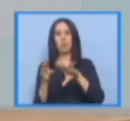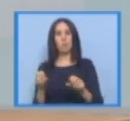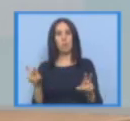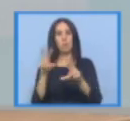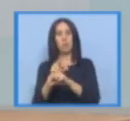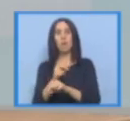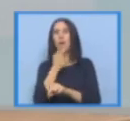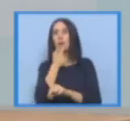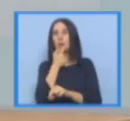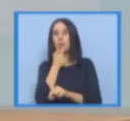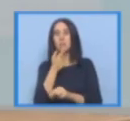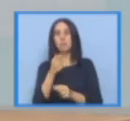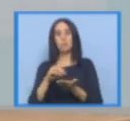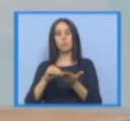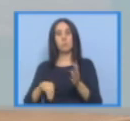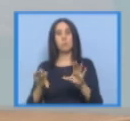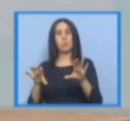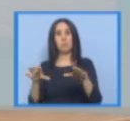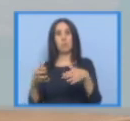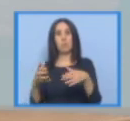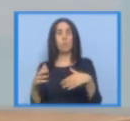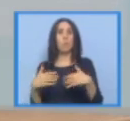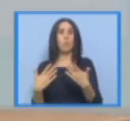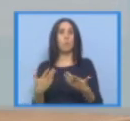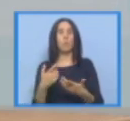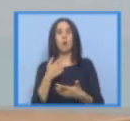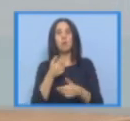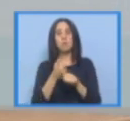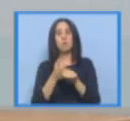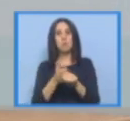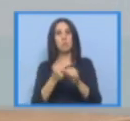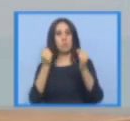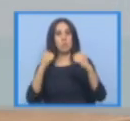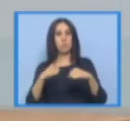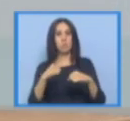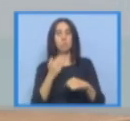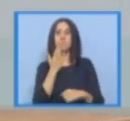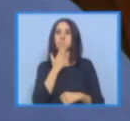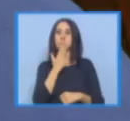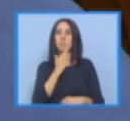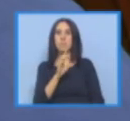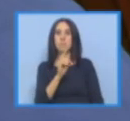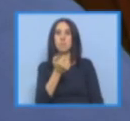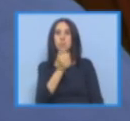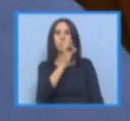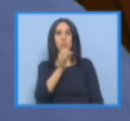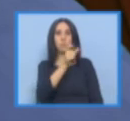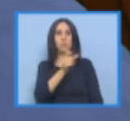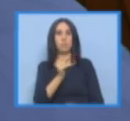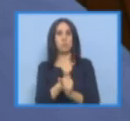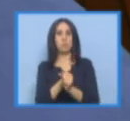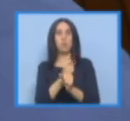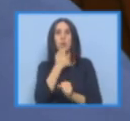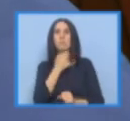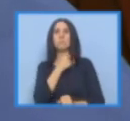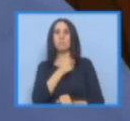só através de contratação coletiva ou de acordo em que entre pelo menos 65% dos trabalhadores